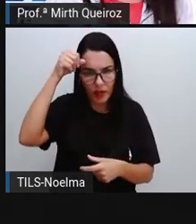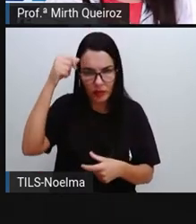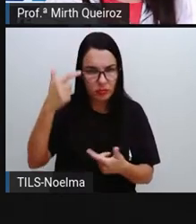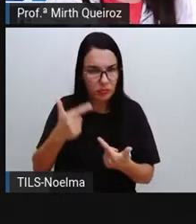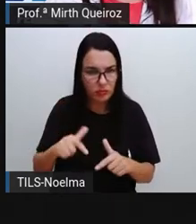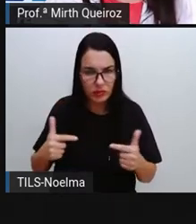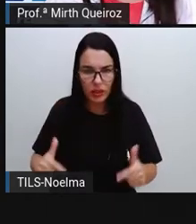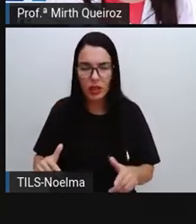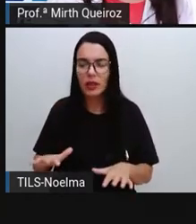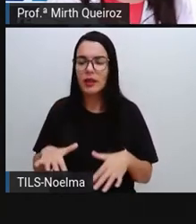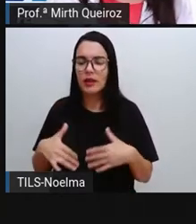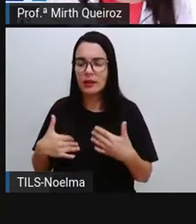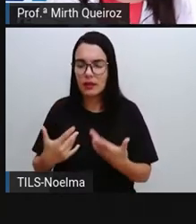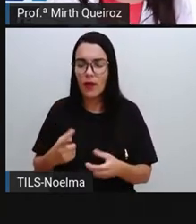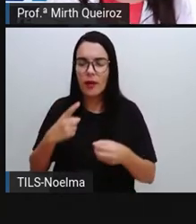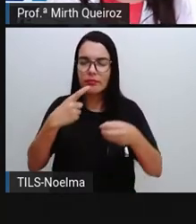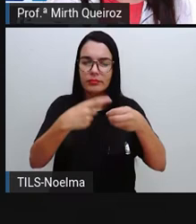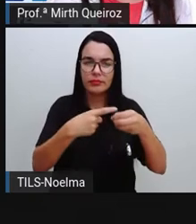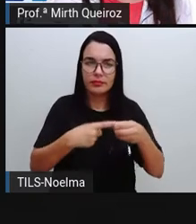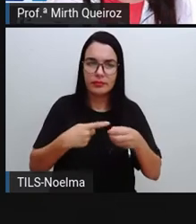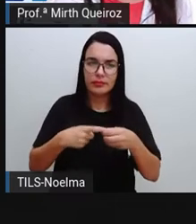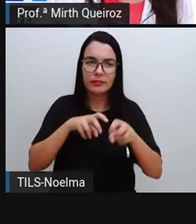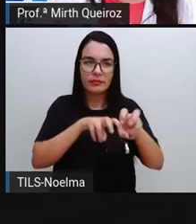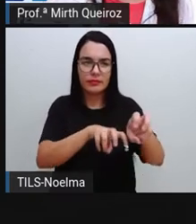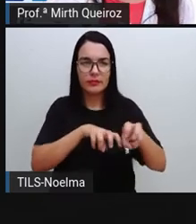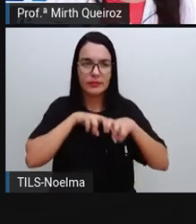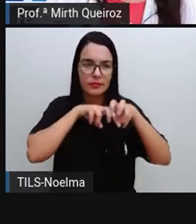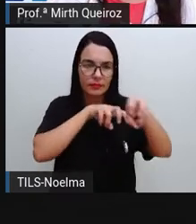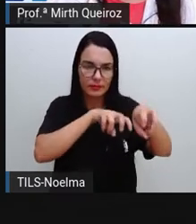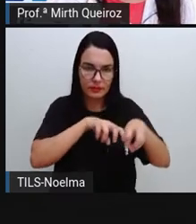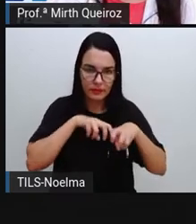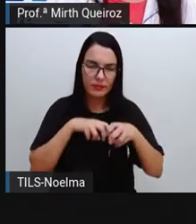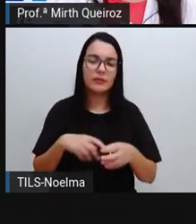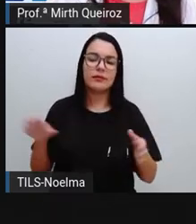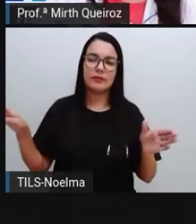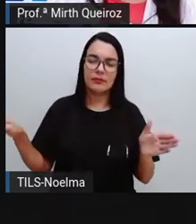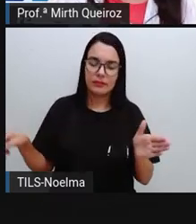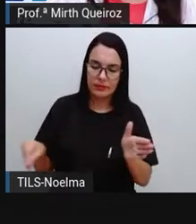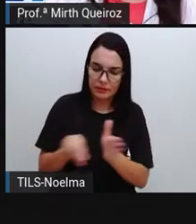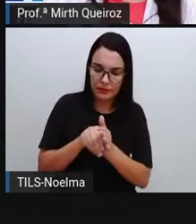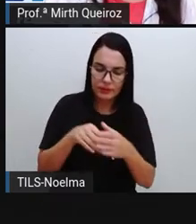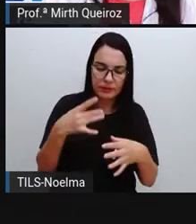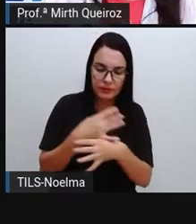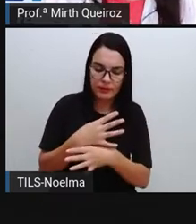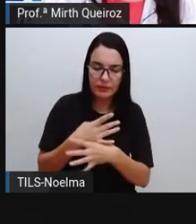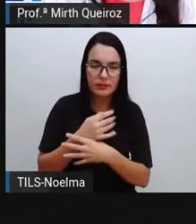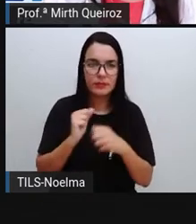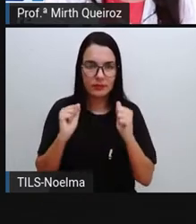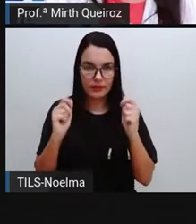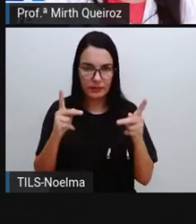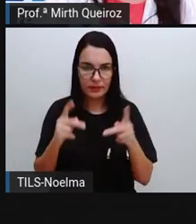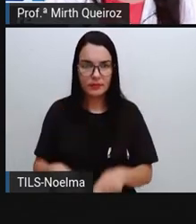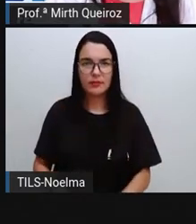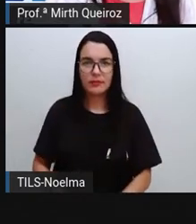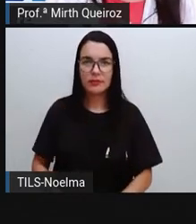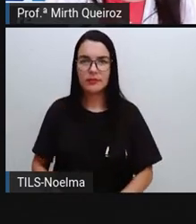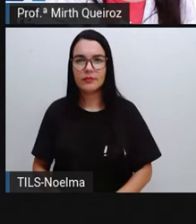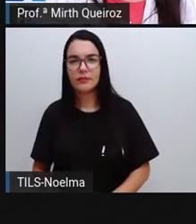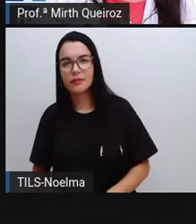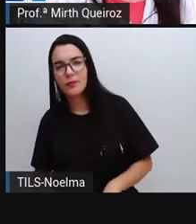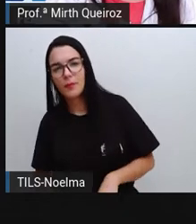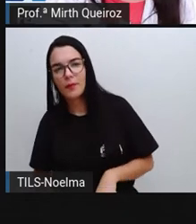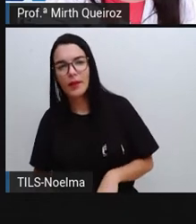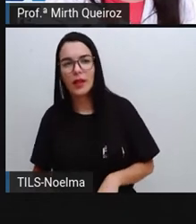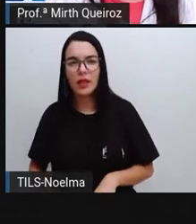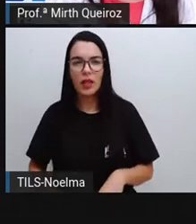são emancipadas e, neste caso, a gente tem os distritos aí que fazem parte da nossa cidade, certo? Quais